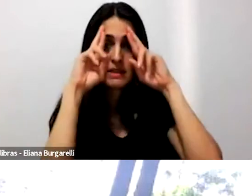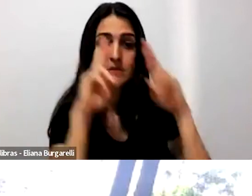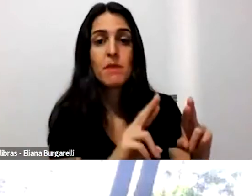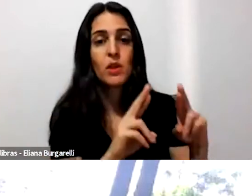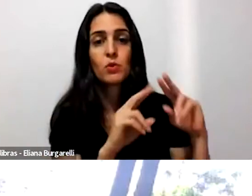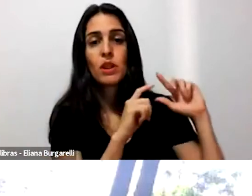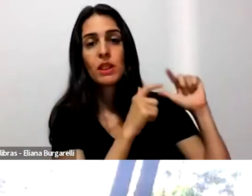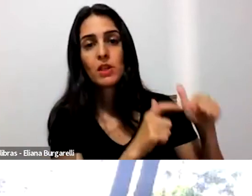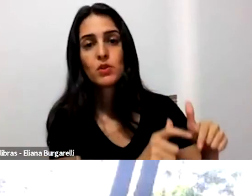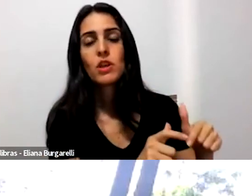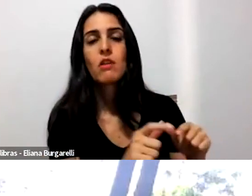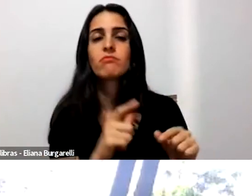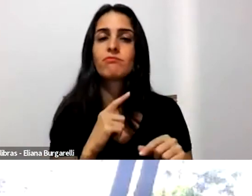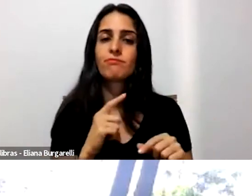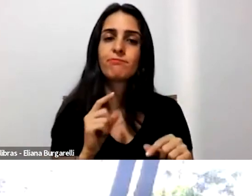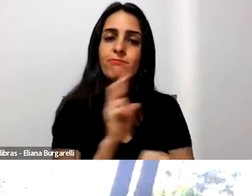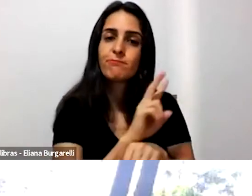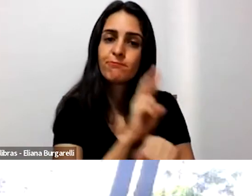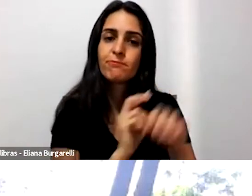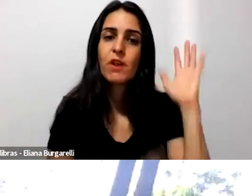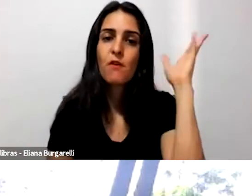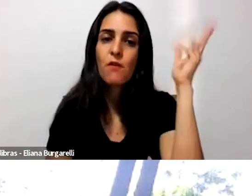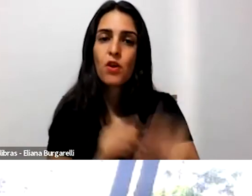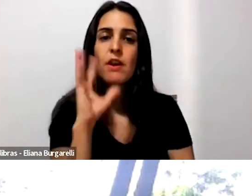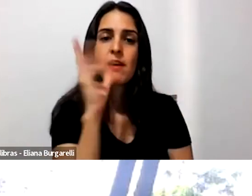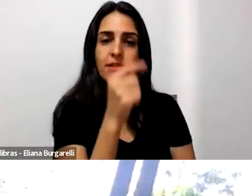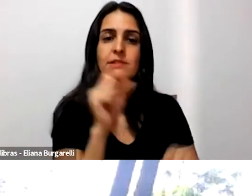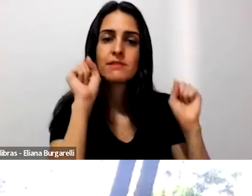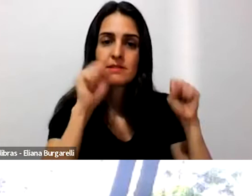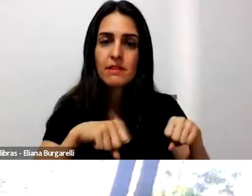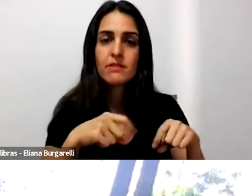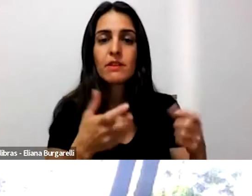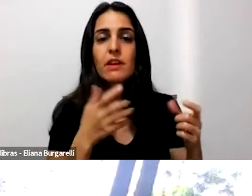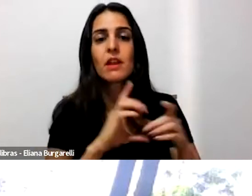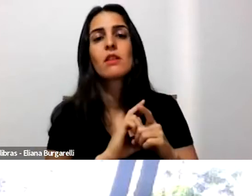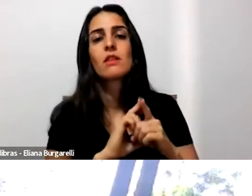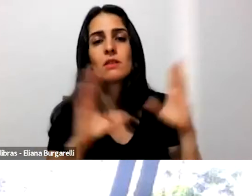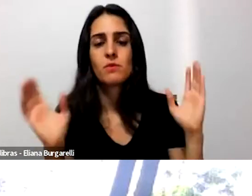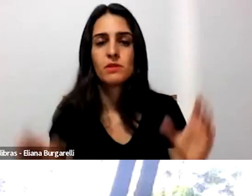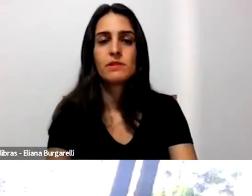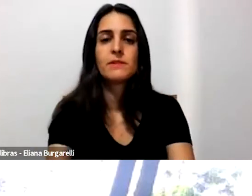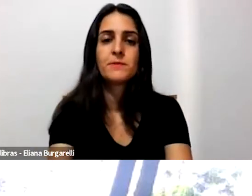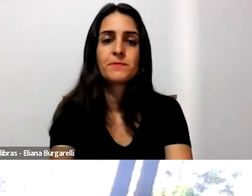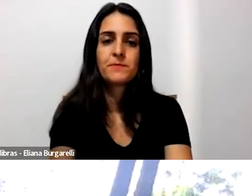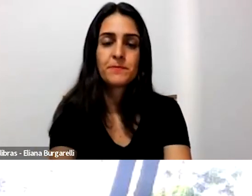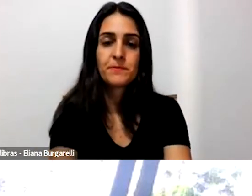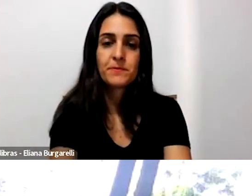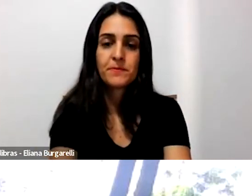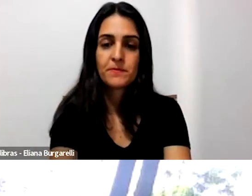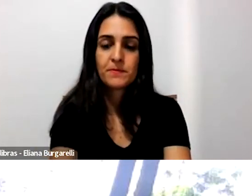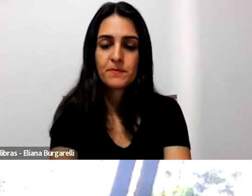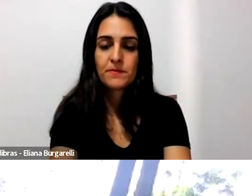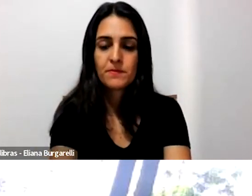inteiro, pare para a Amazônia e deixe uma mensagem clara para todos os pré-candidatos no Brasil,